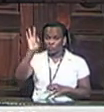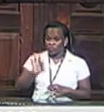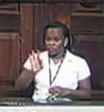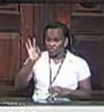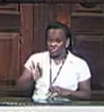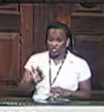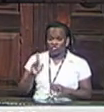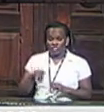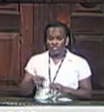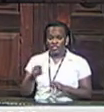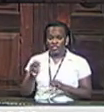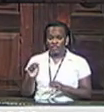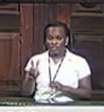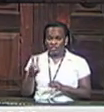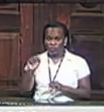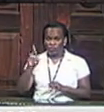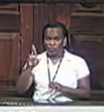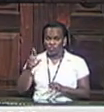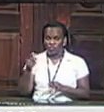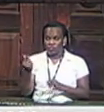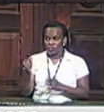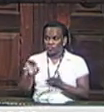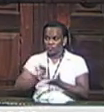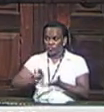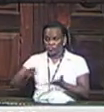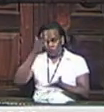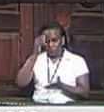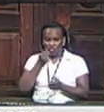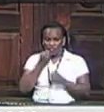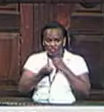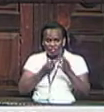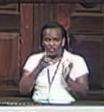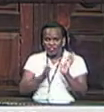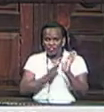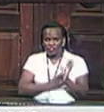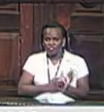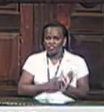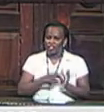era o valor que, segundo os delatores, ele negociava.